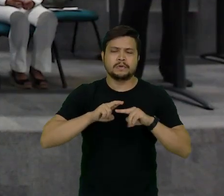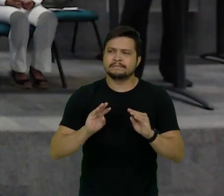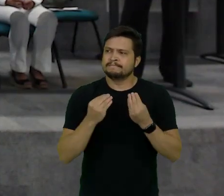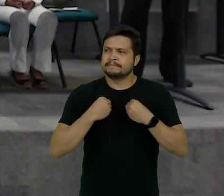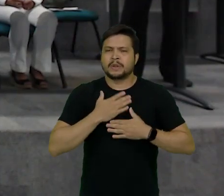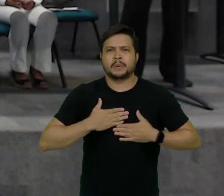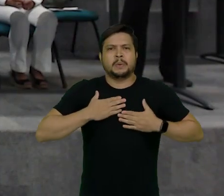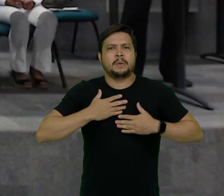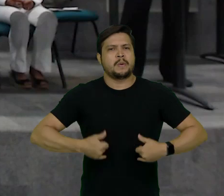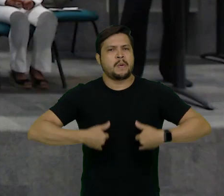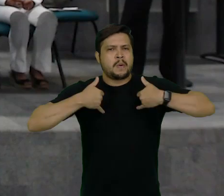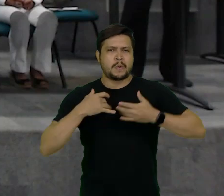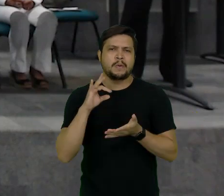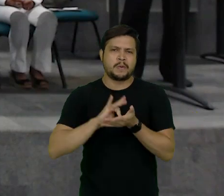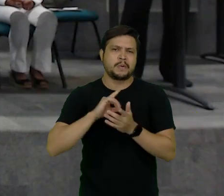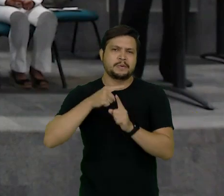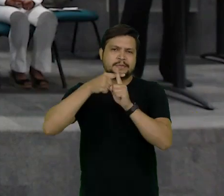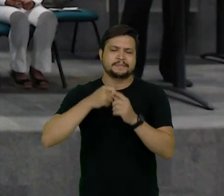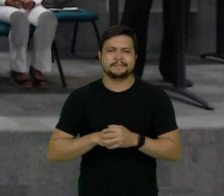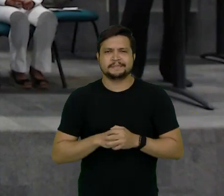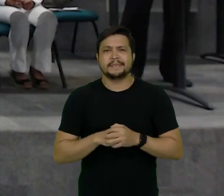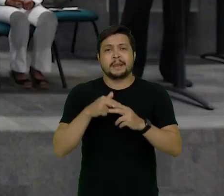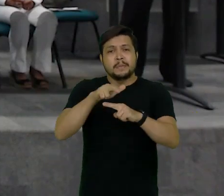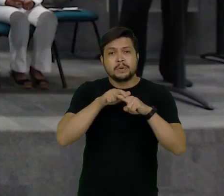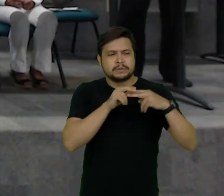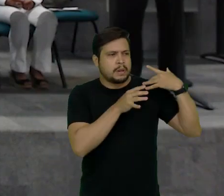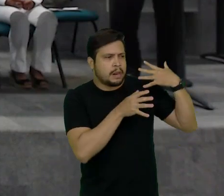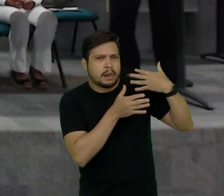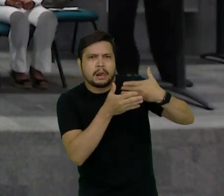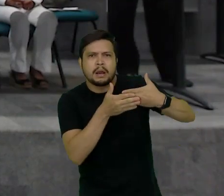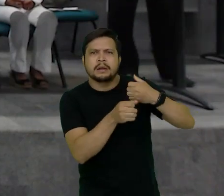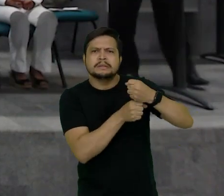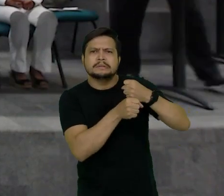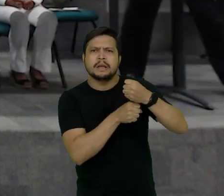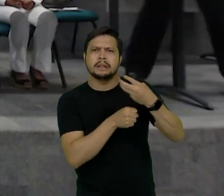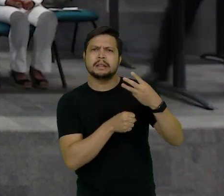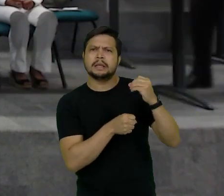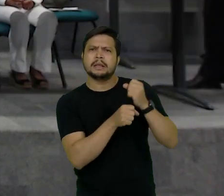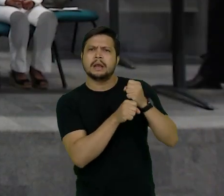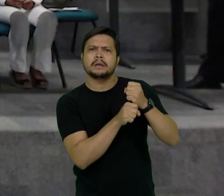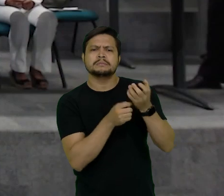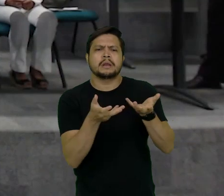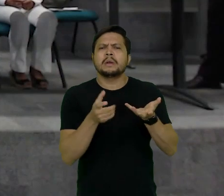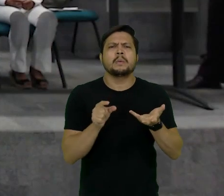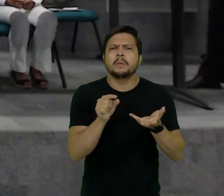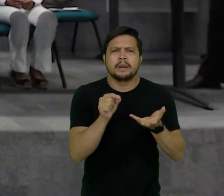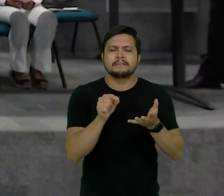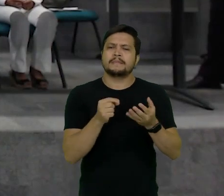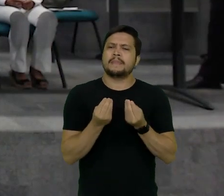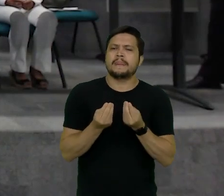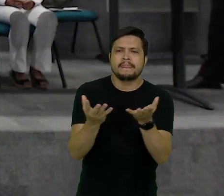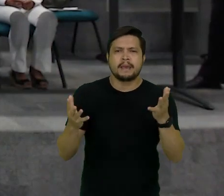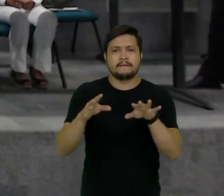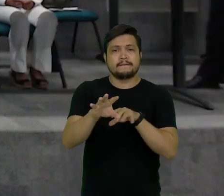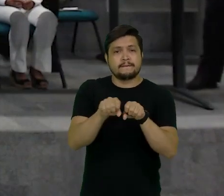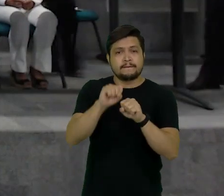né? Então, ao longo dessas 3 décadas, a nossa missão tem sido clara: formar zootecnistas de excelência, capazes